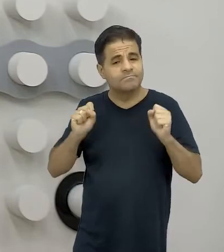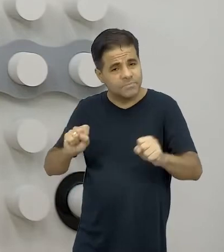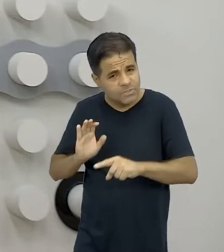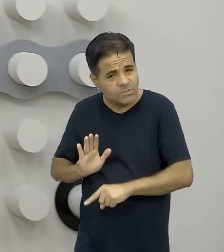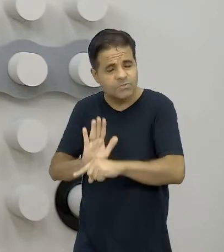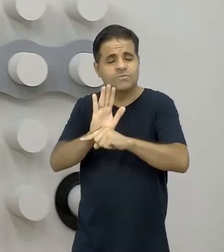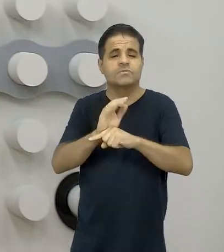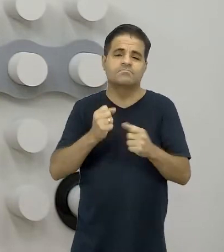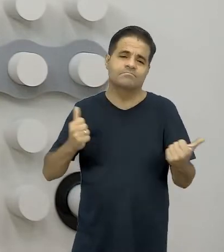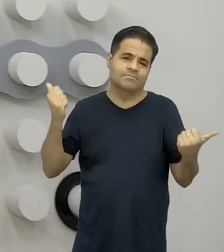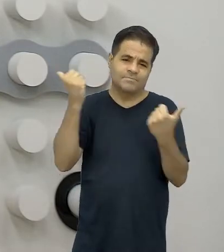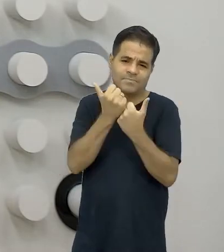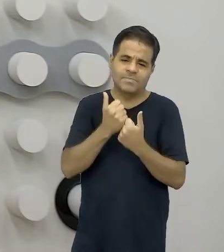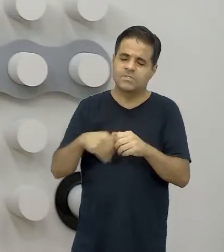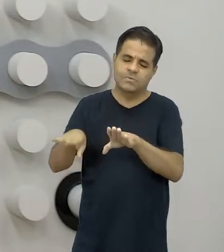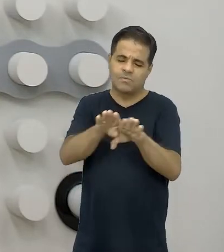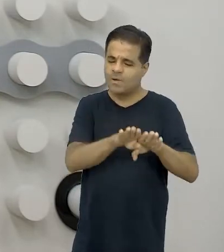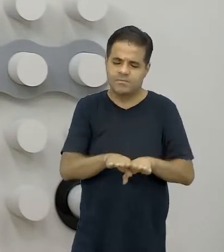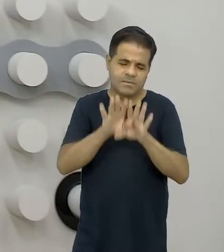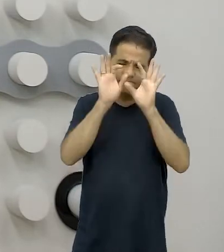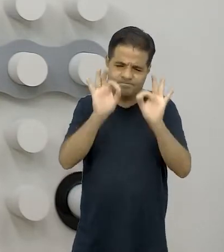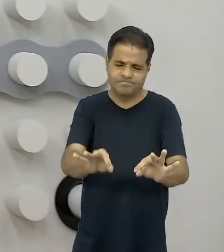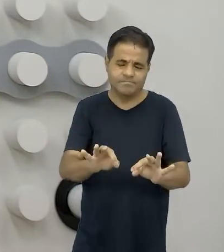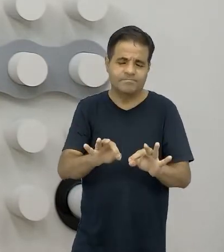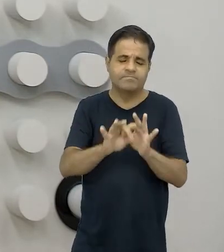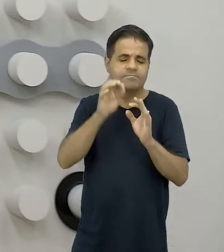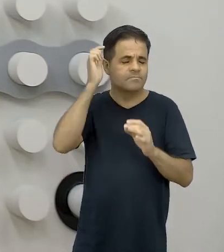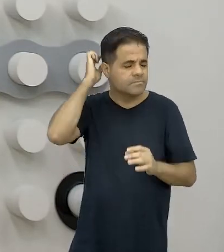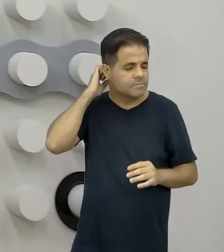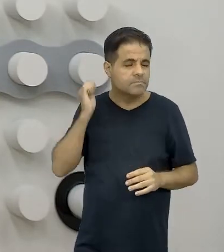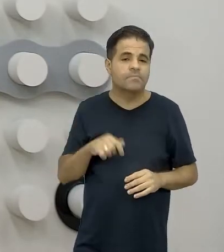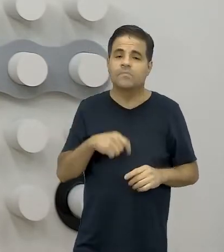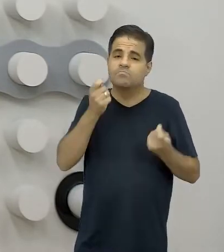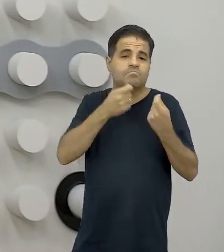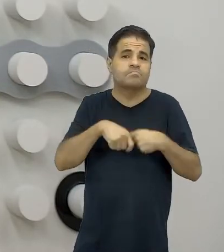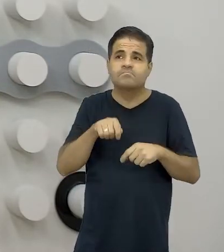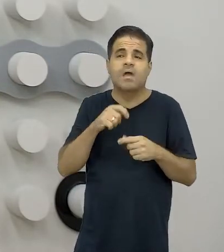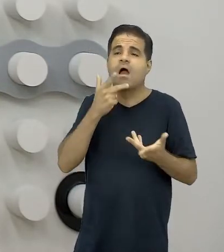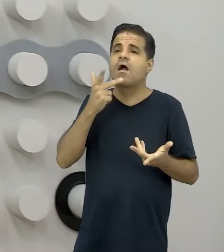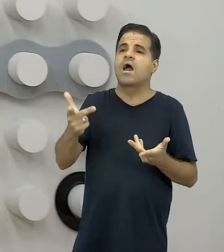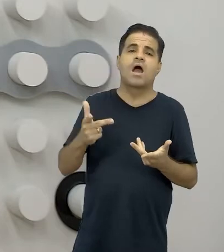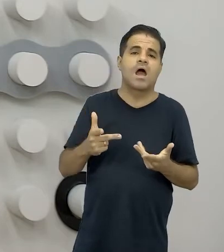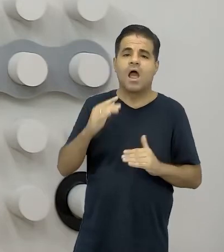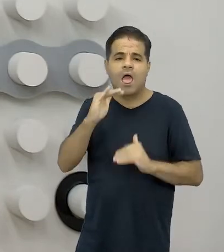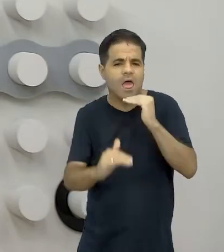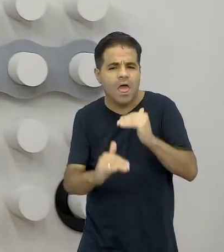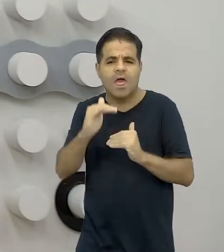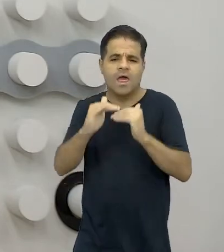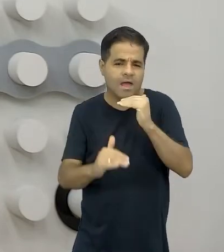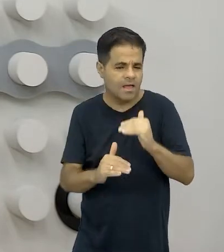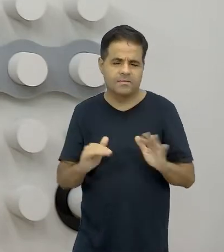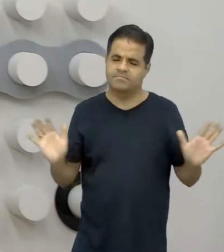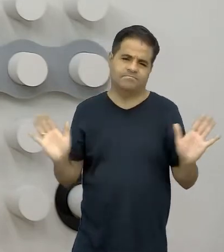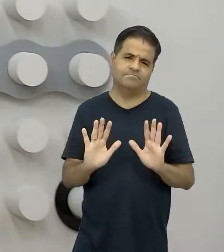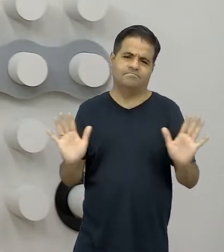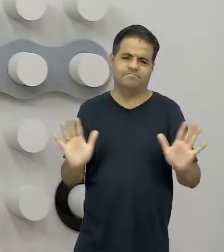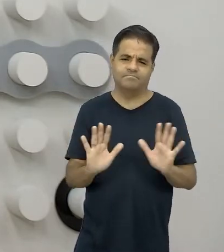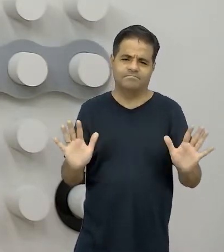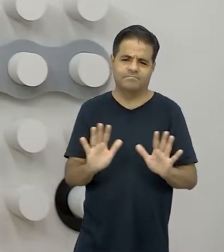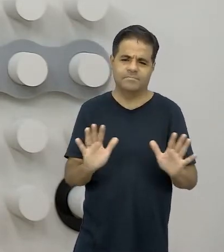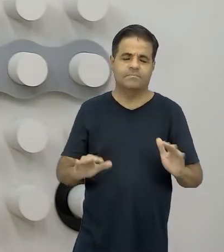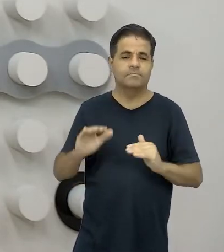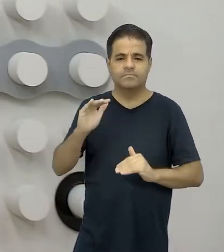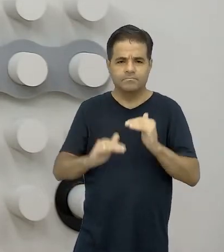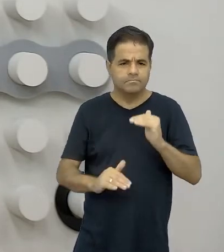seja igualitária realmente, né? Que não pressuponha a desigualdade, ou seja,